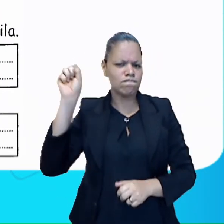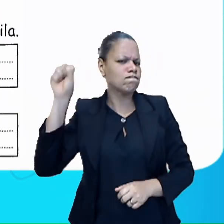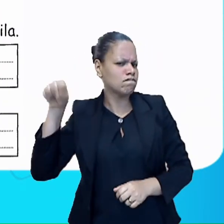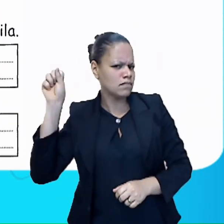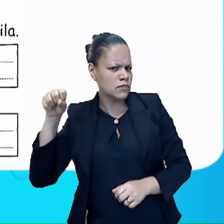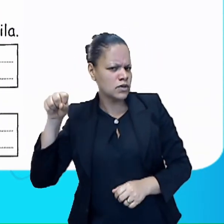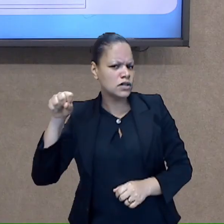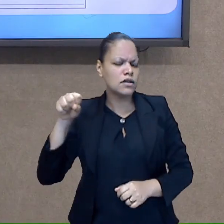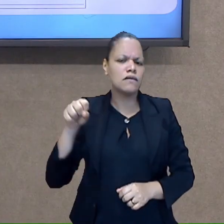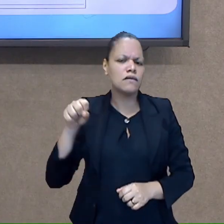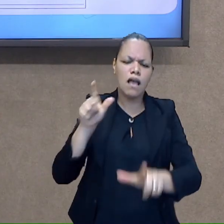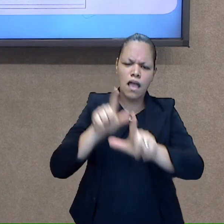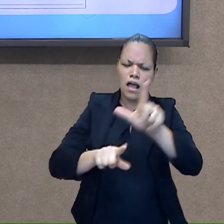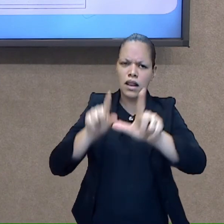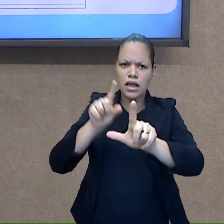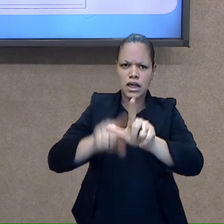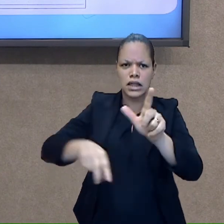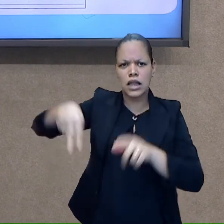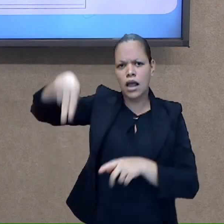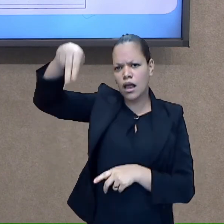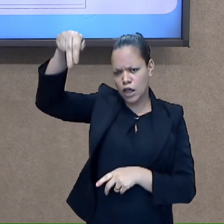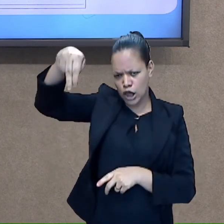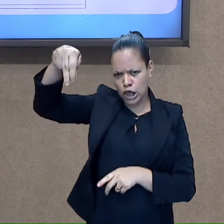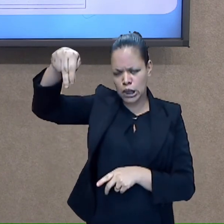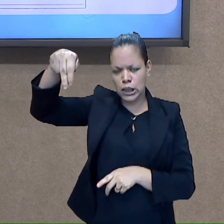comer chocolate. E aí?